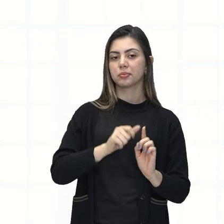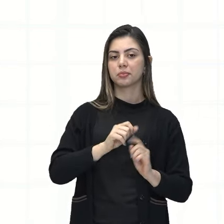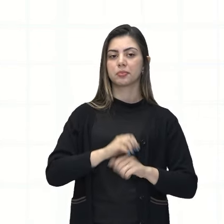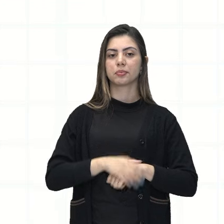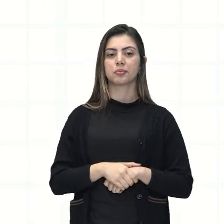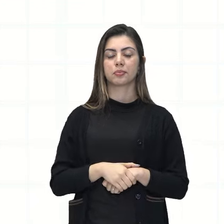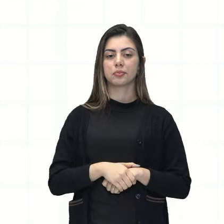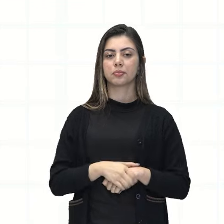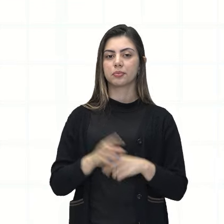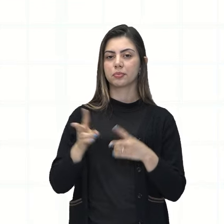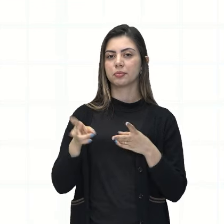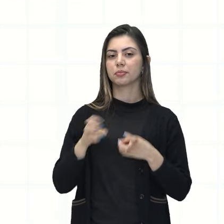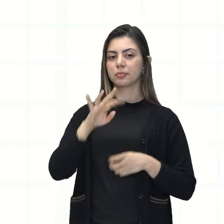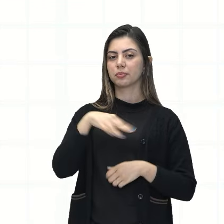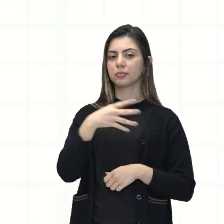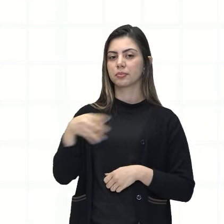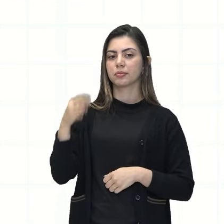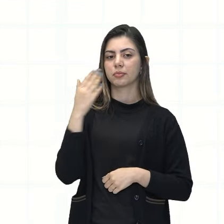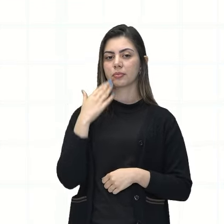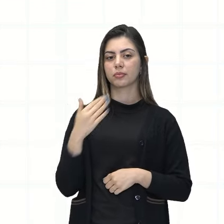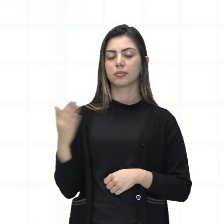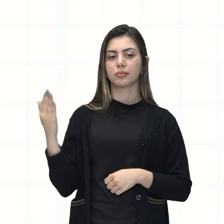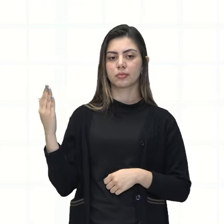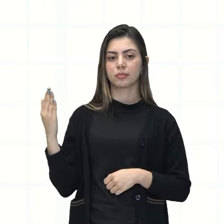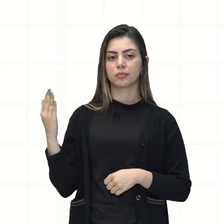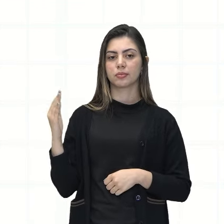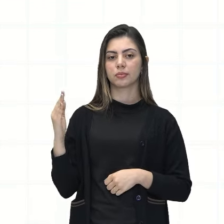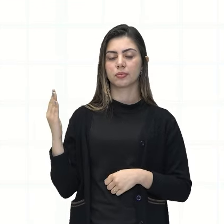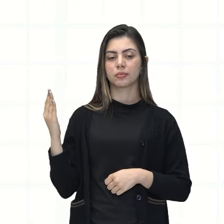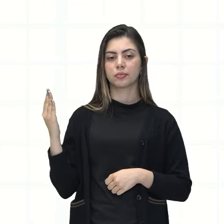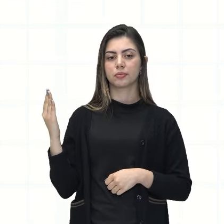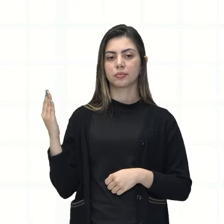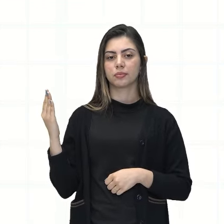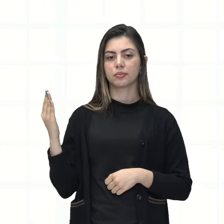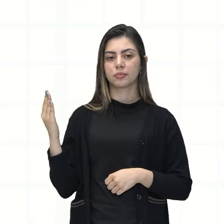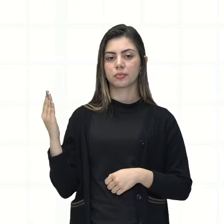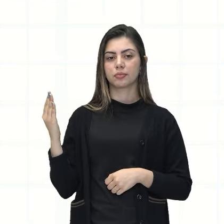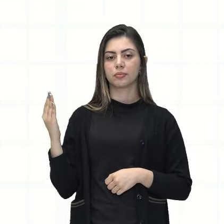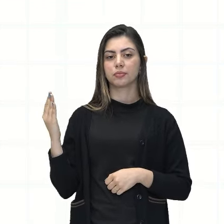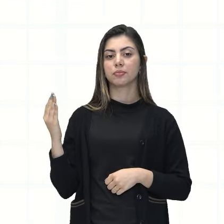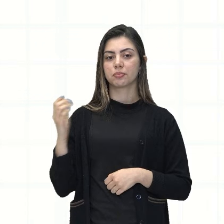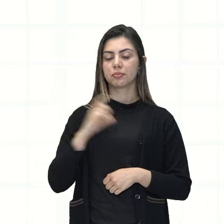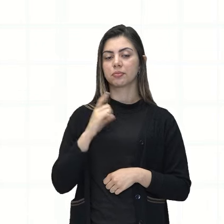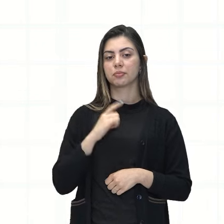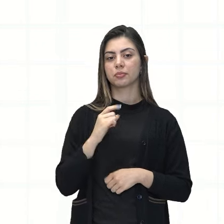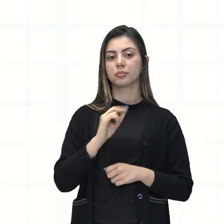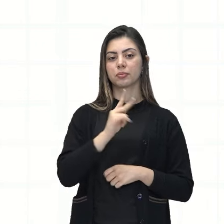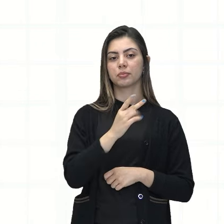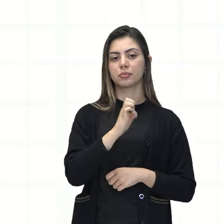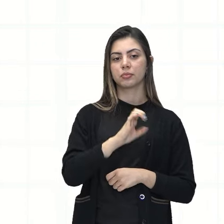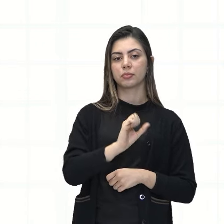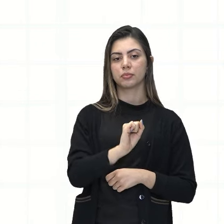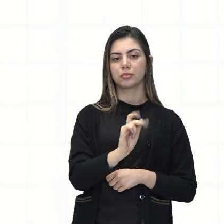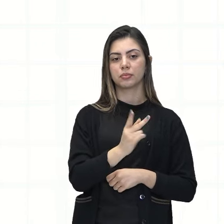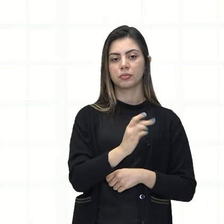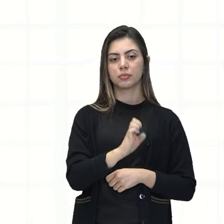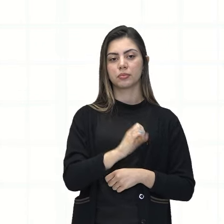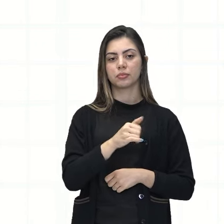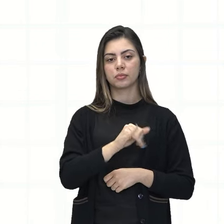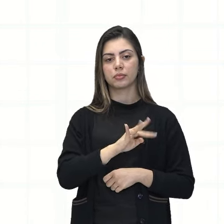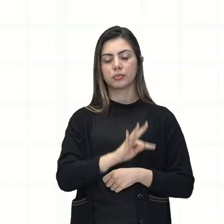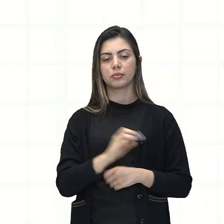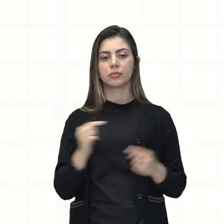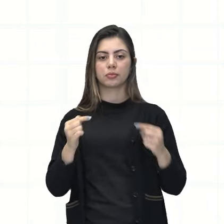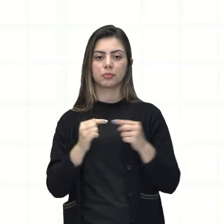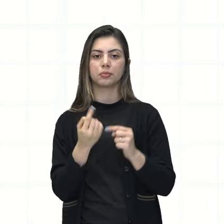am, you are. O he, she, it tem o mesmo verbo, né? He is, she